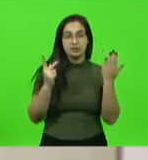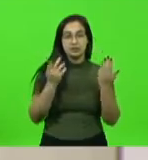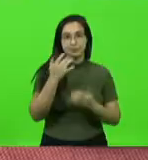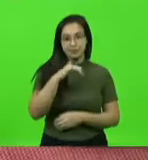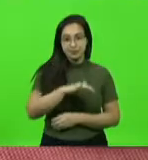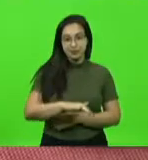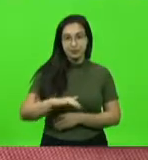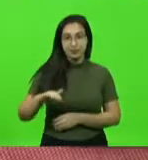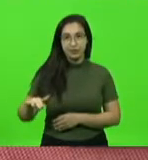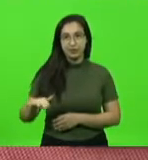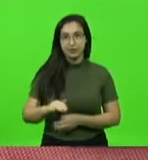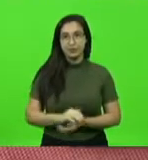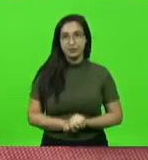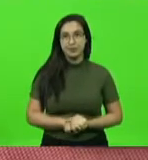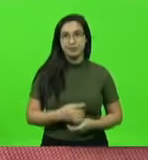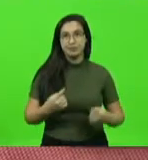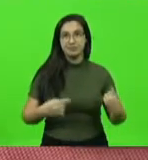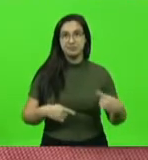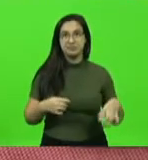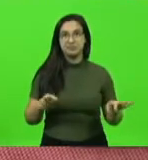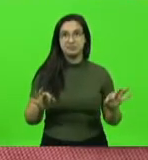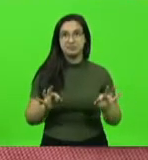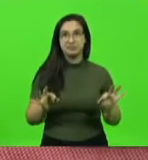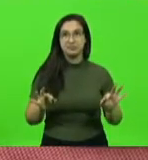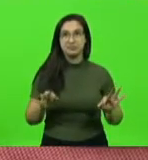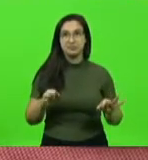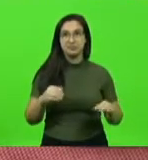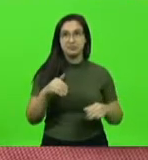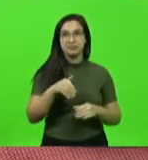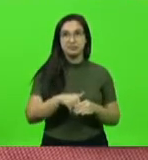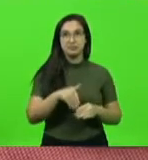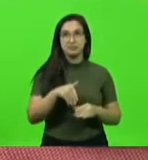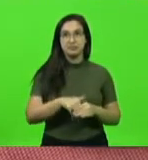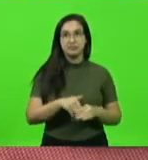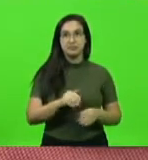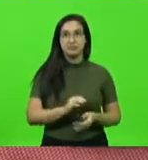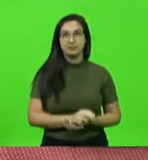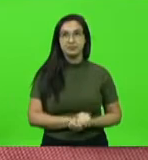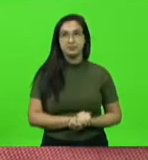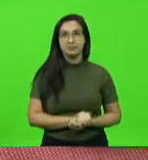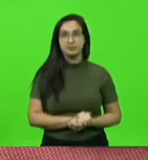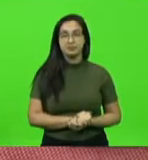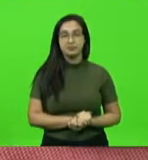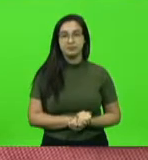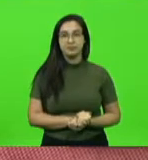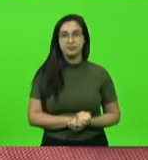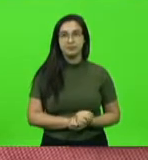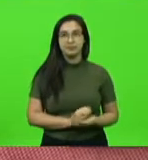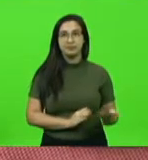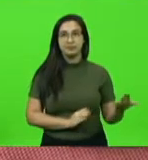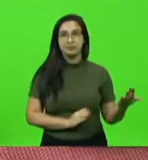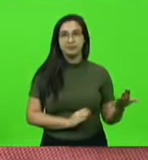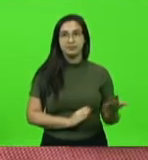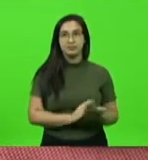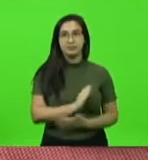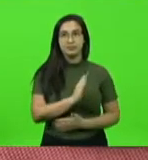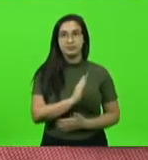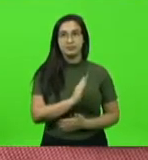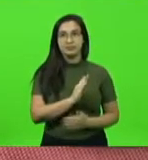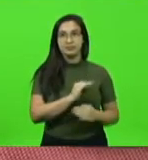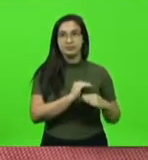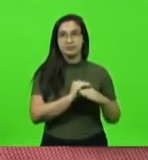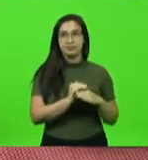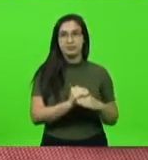discussão. Não havendo quem queira discutir, em votação. Deputados que aprovam, permaneçam como se encontra. Aprovado